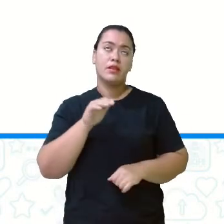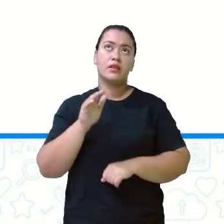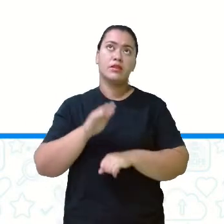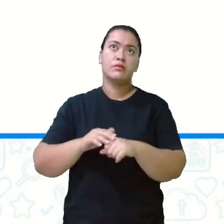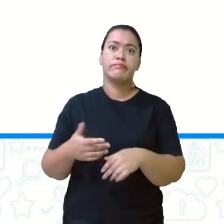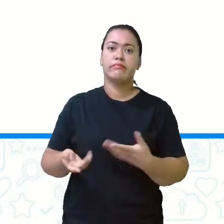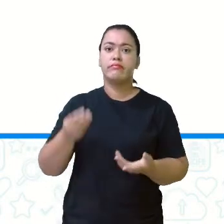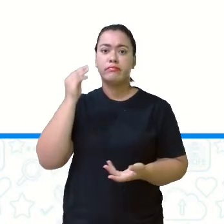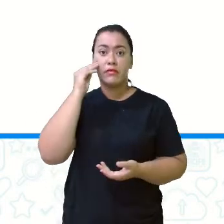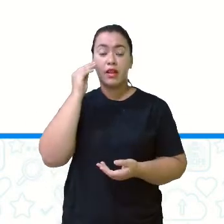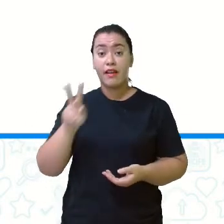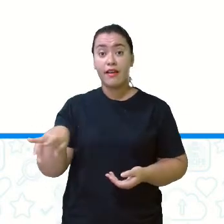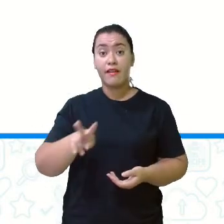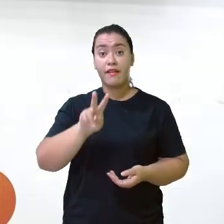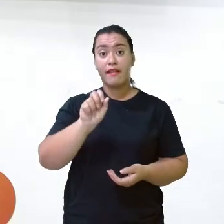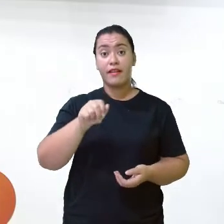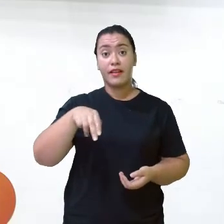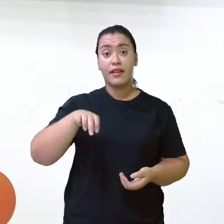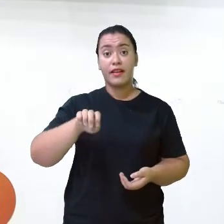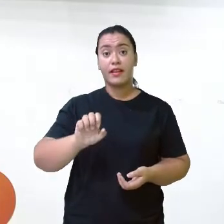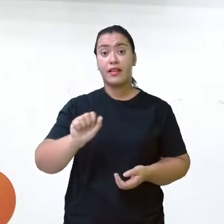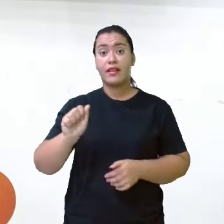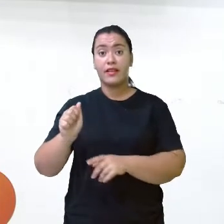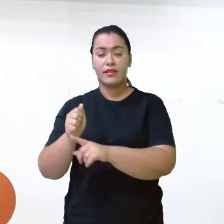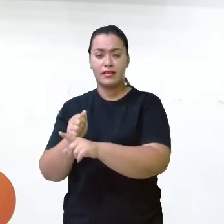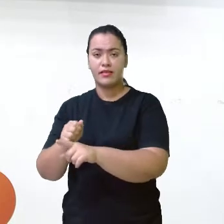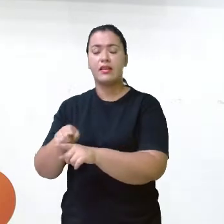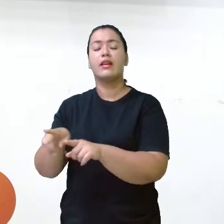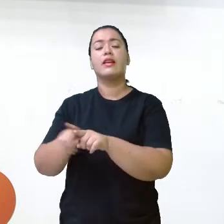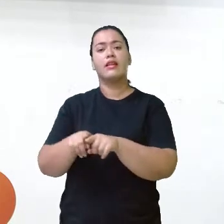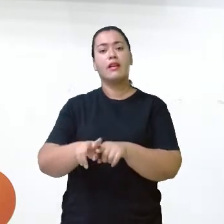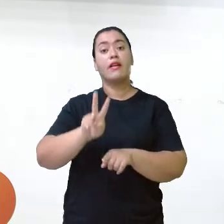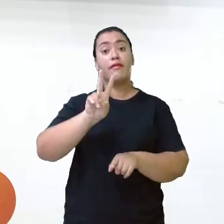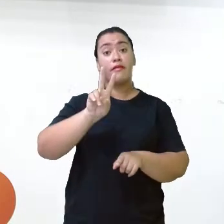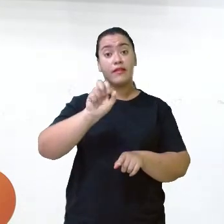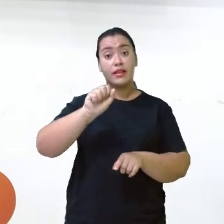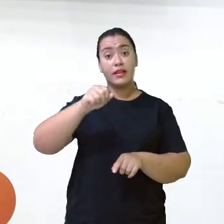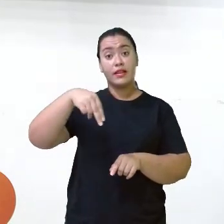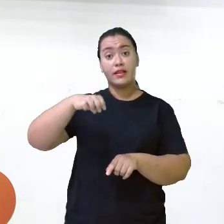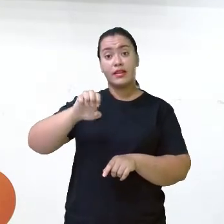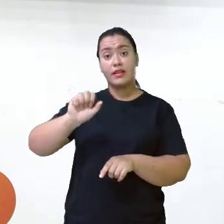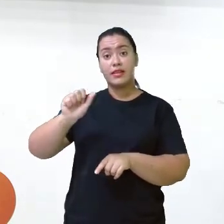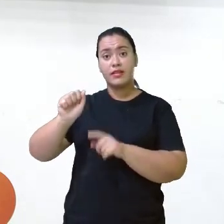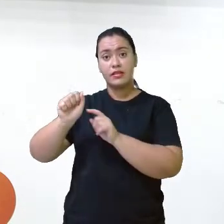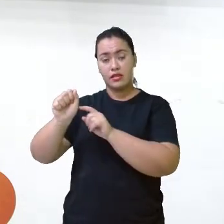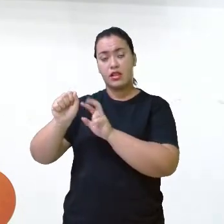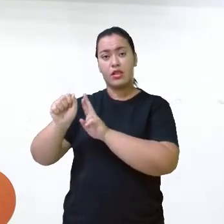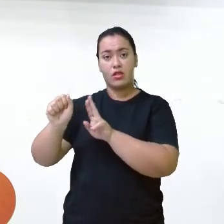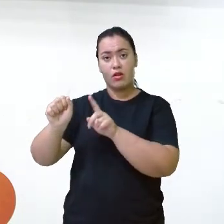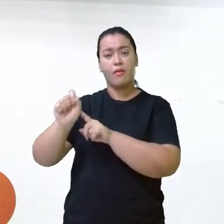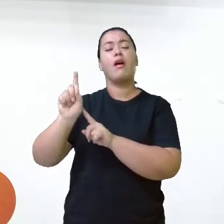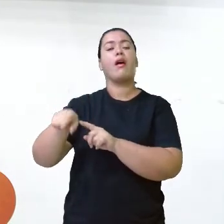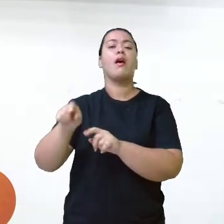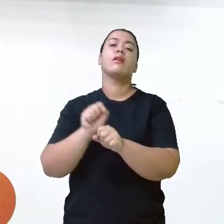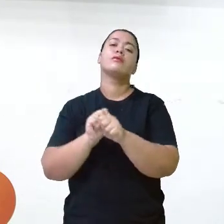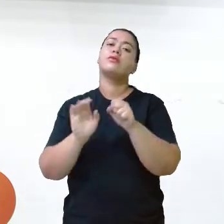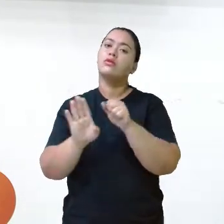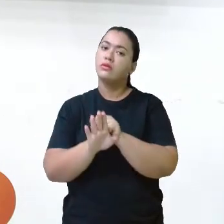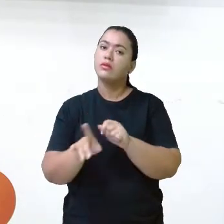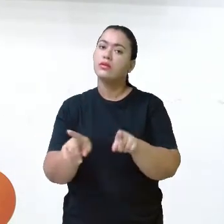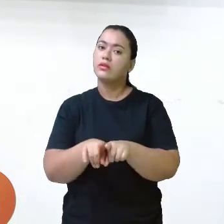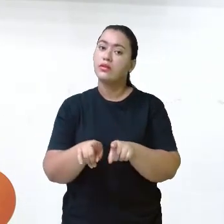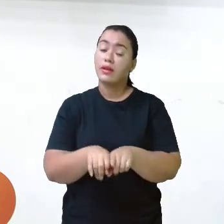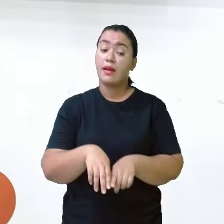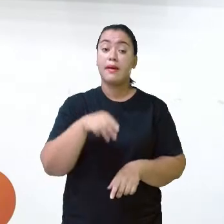chama Vanessa. Então, Vanessa também é um substantivo, tá certo?